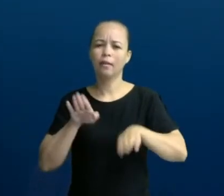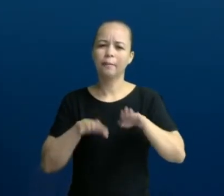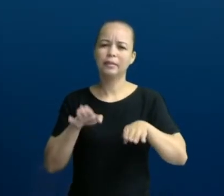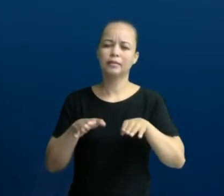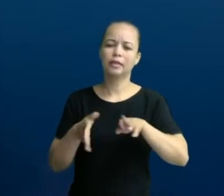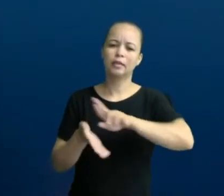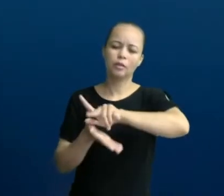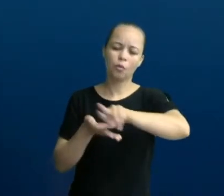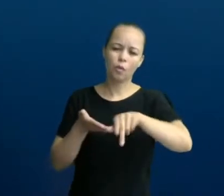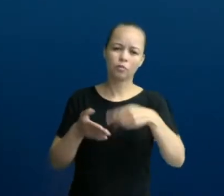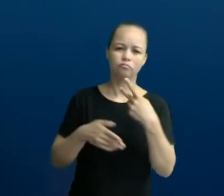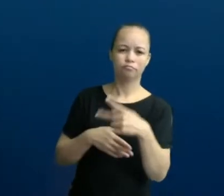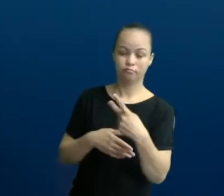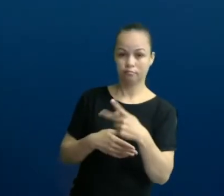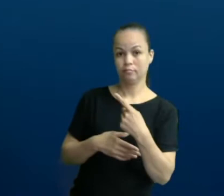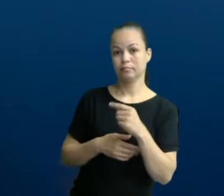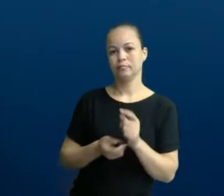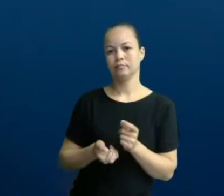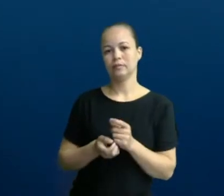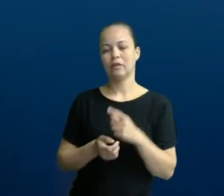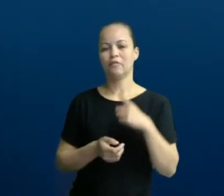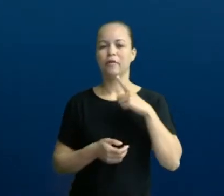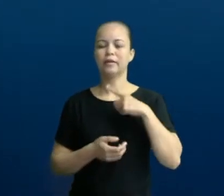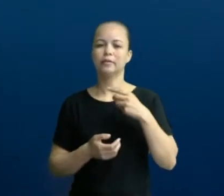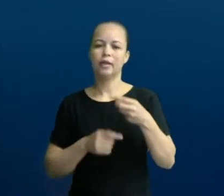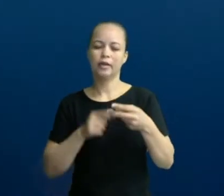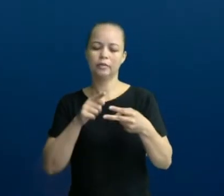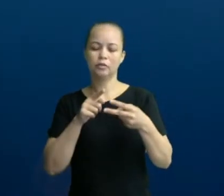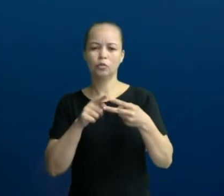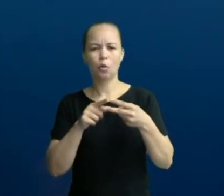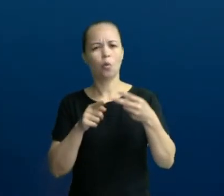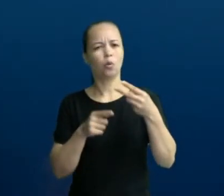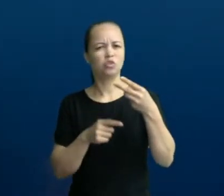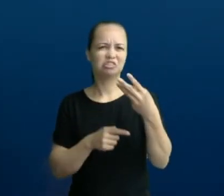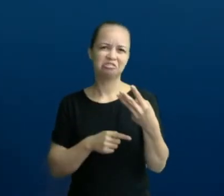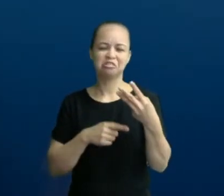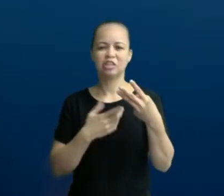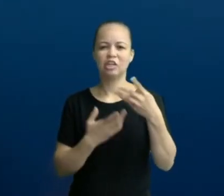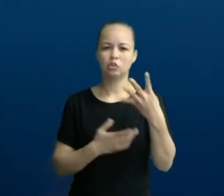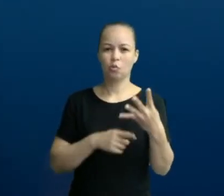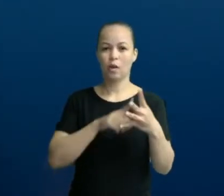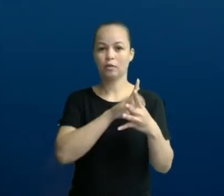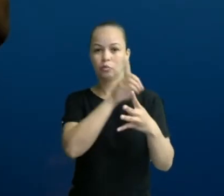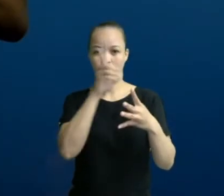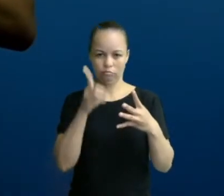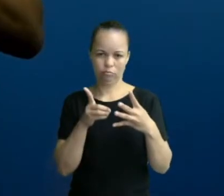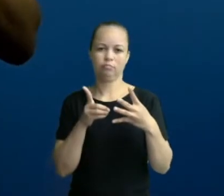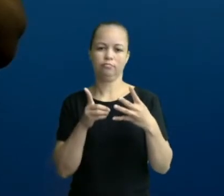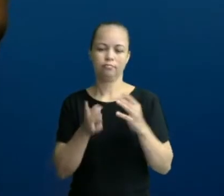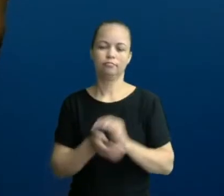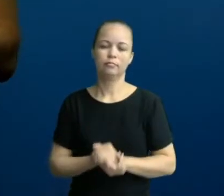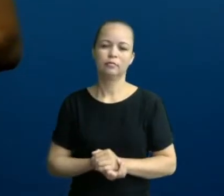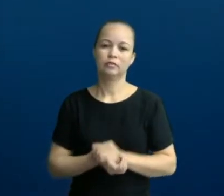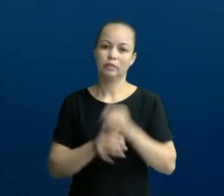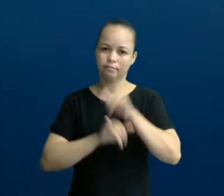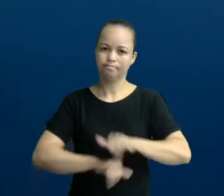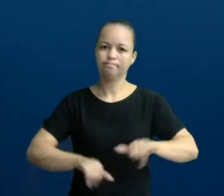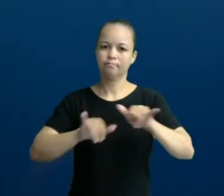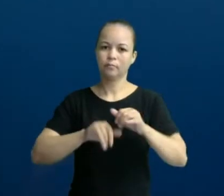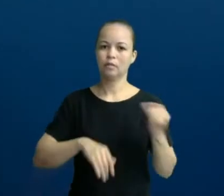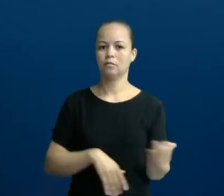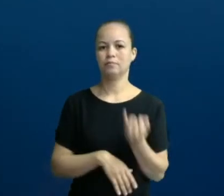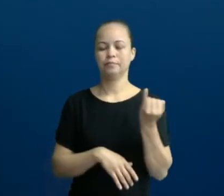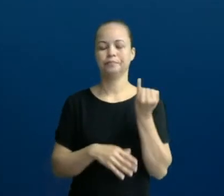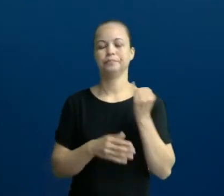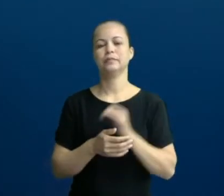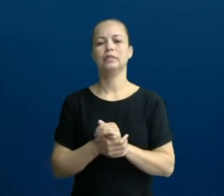qual dessas malárias você teve, você vai ter de 2, de 3 e até 4 dias. Então, fica essa informação. Lembrando